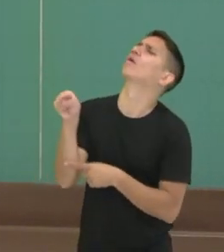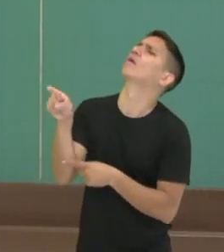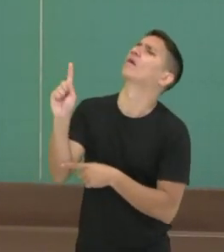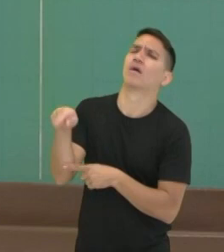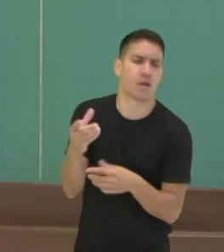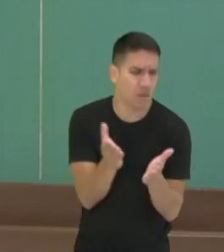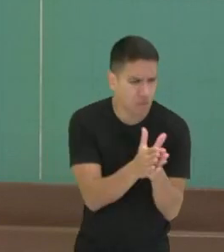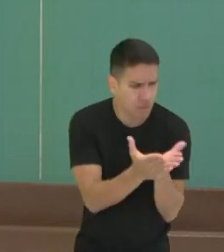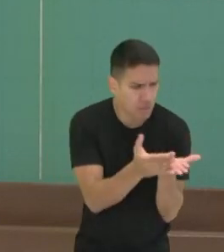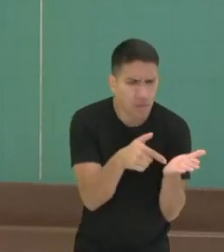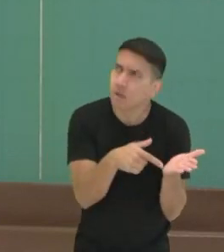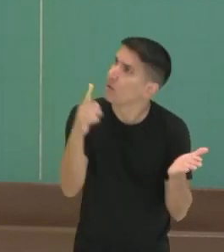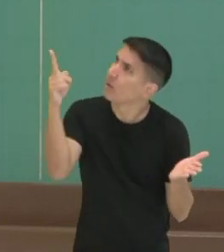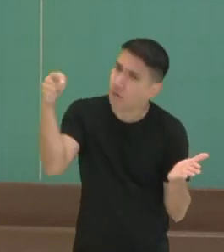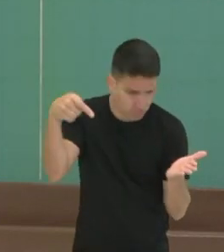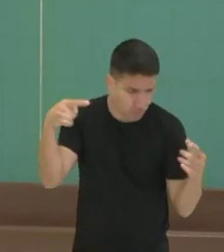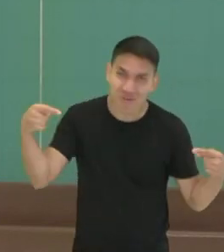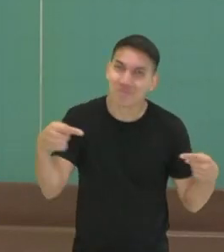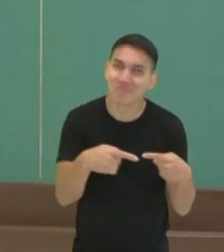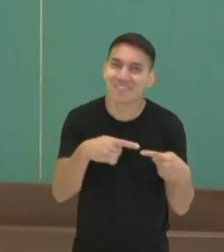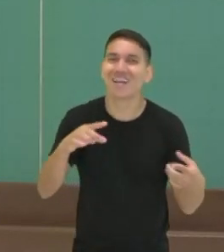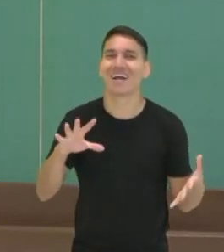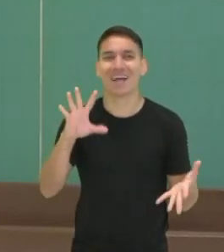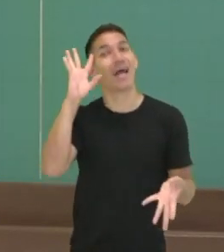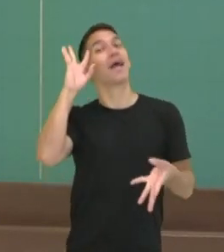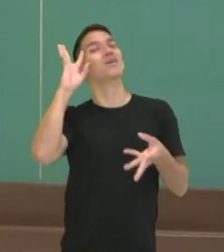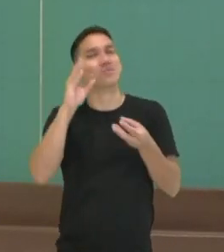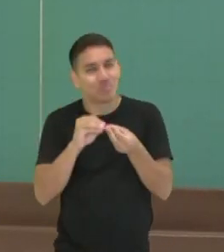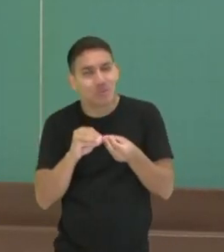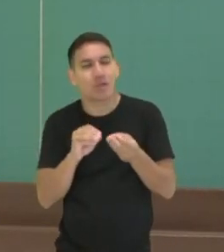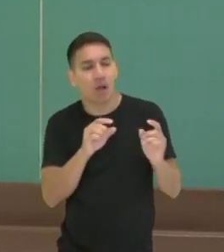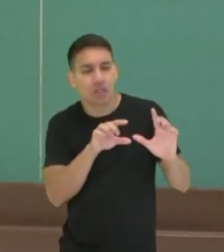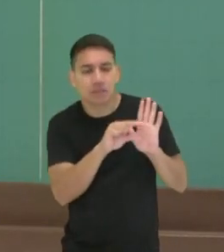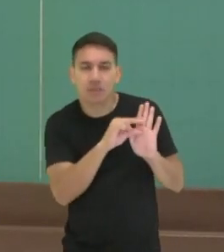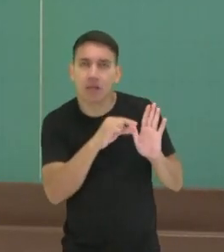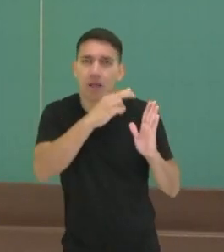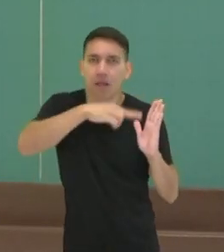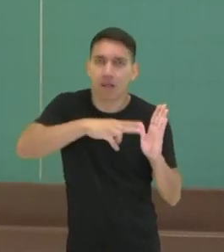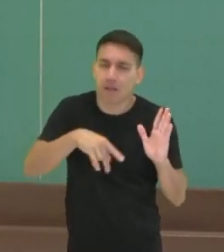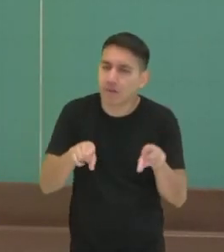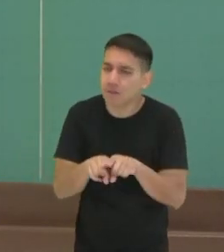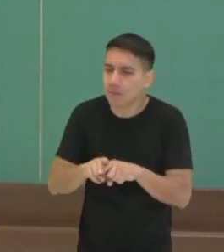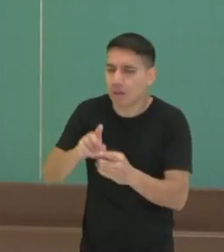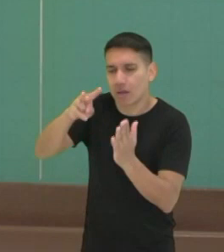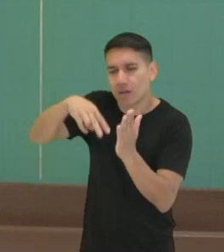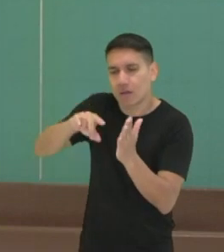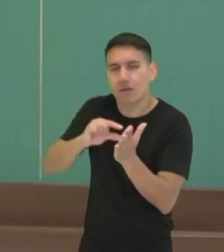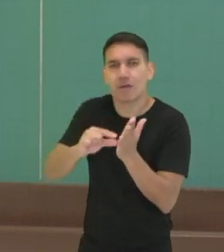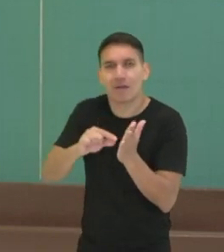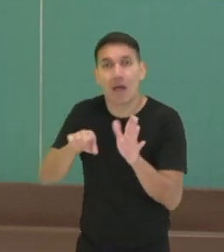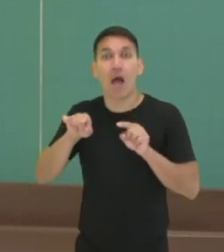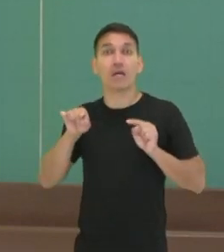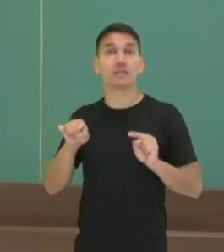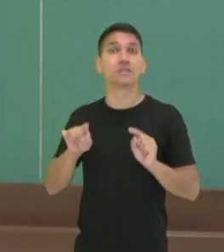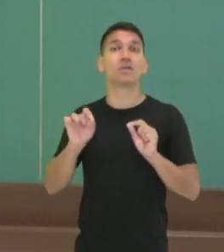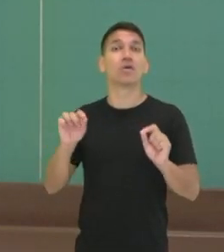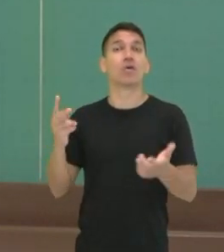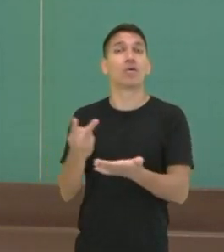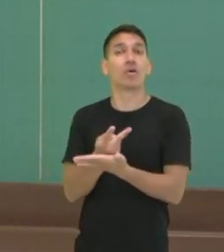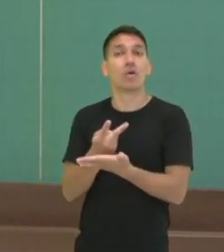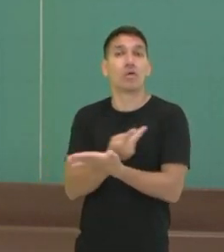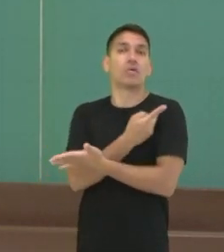sendo discutida, de que forma ele pode compreender aquela passagem ou outra passagem que está sendo representada. Então, dessa forma, nós vamos ter uma